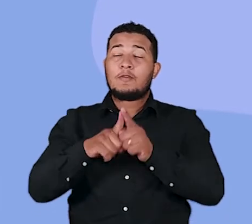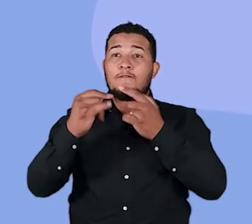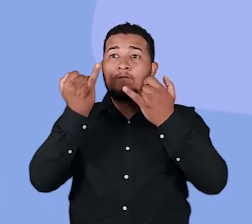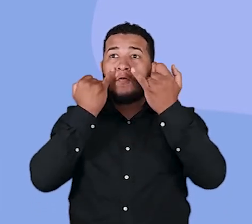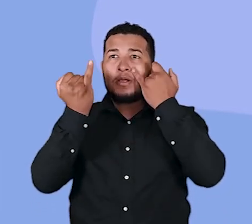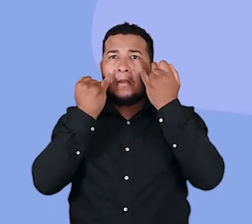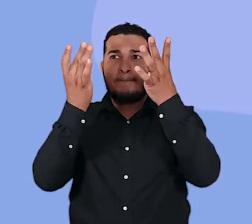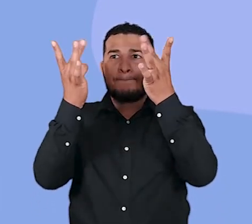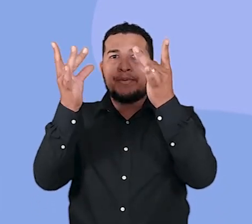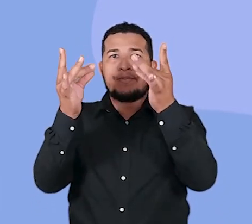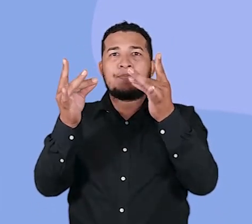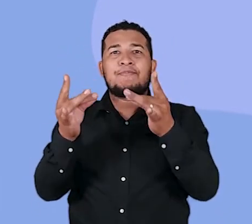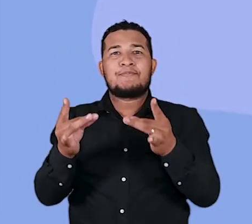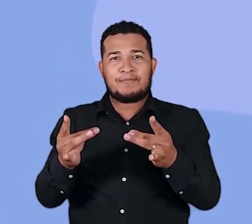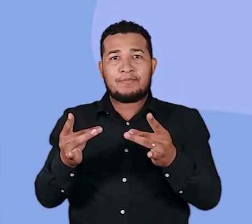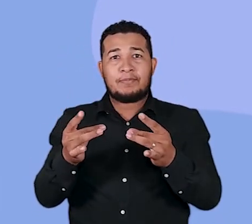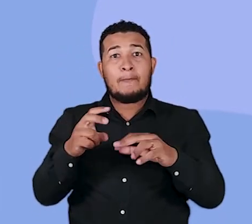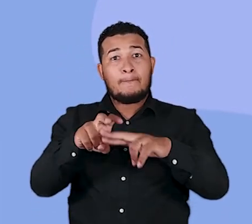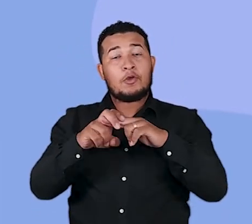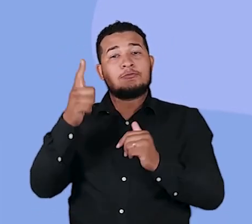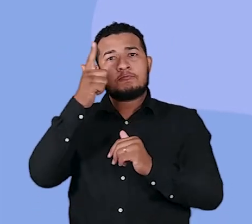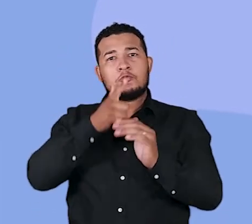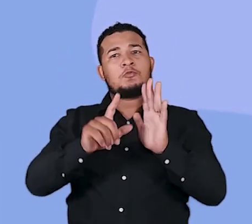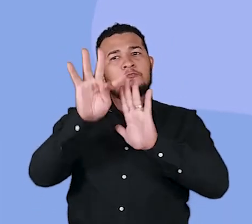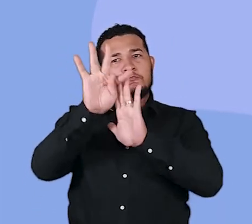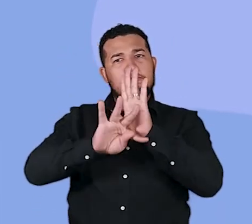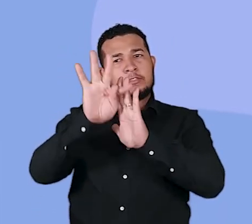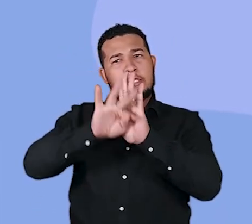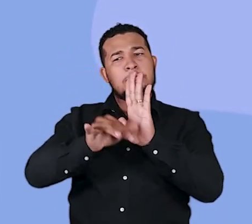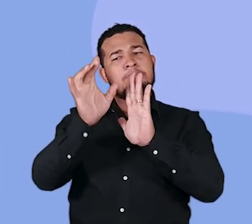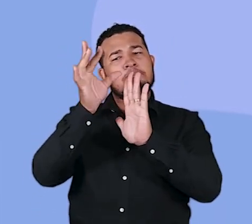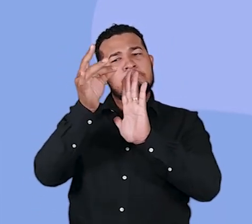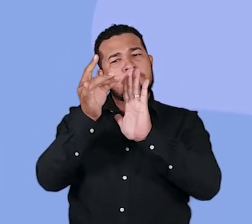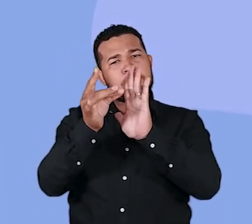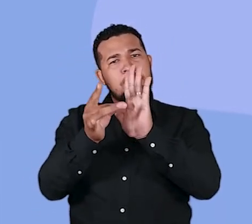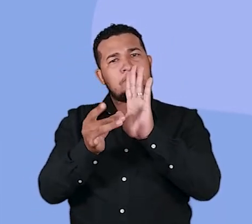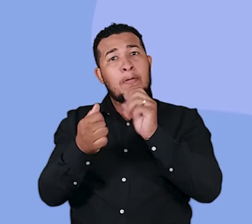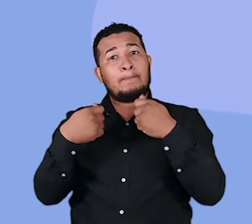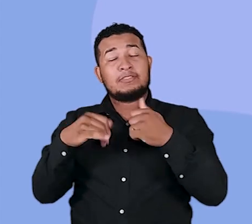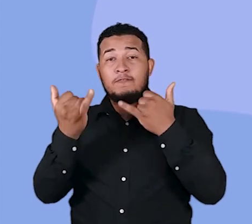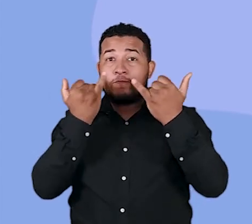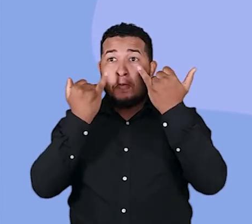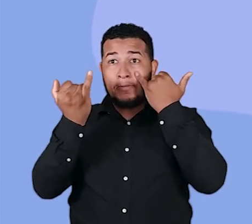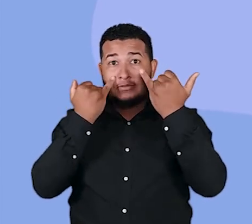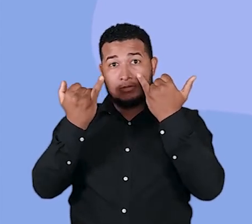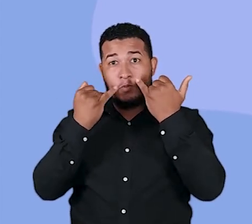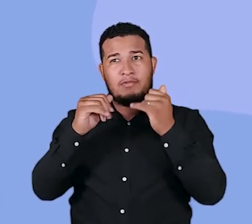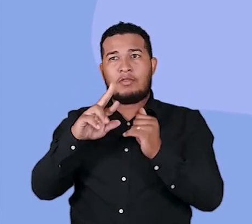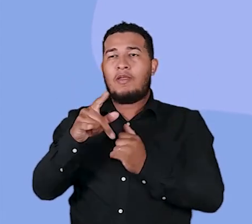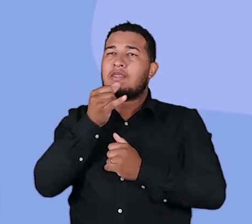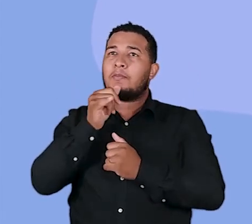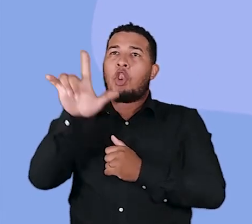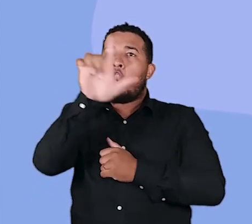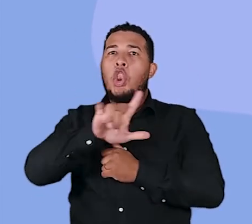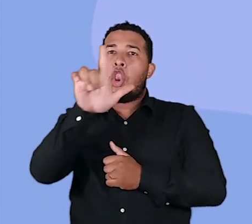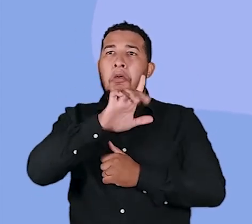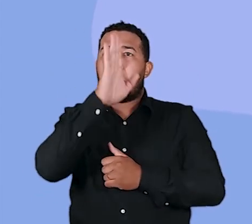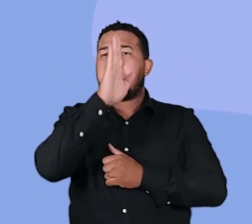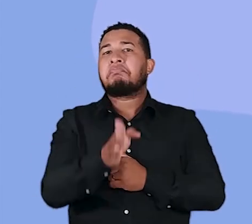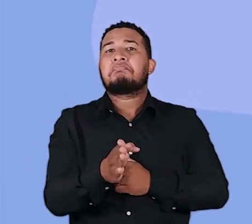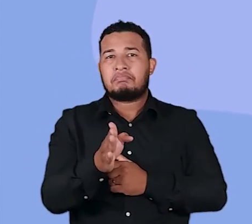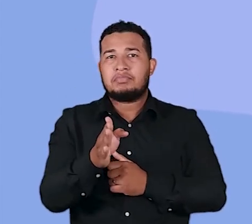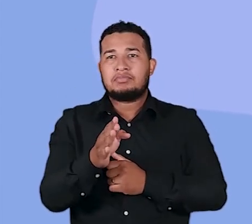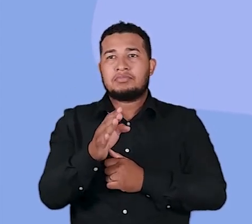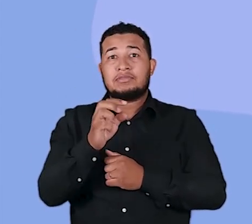de informações. Para um texto ser bem elaborado, é necessário ter informações que não sejam óbvias e,